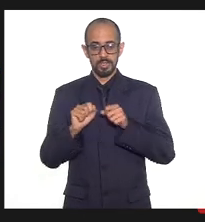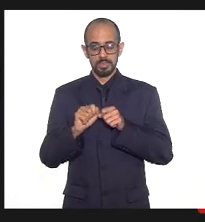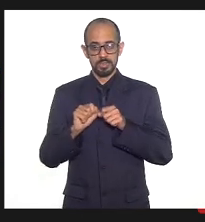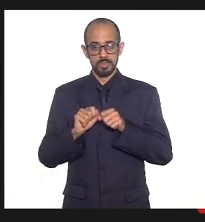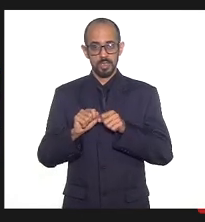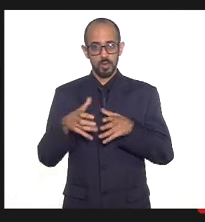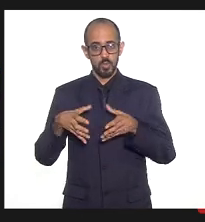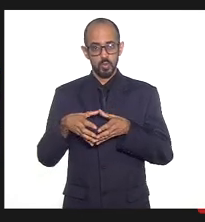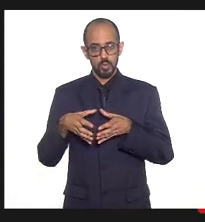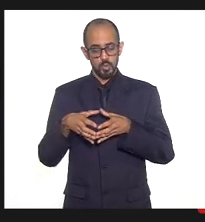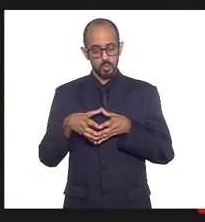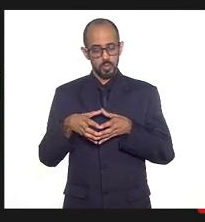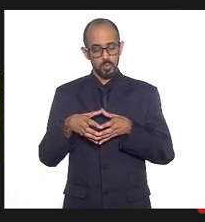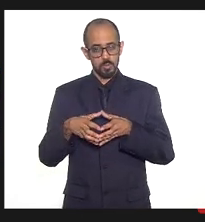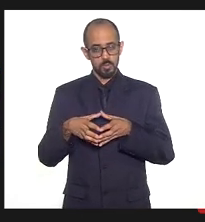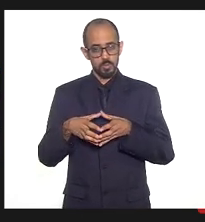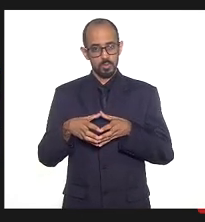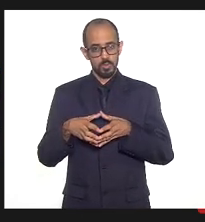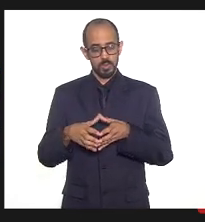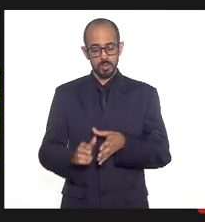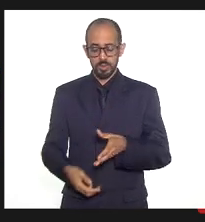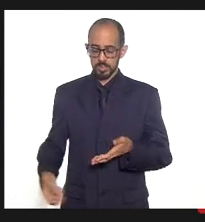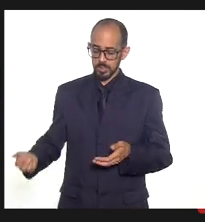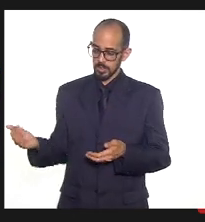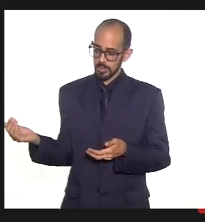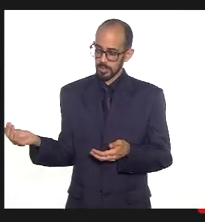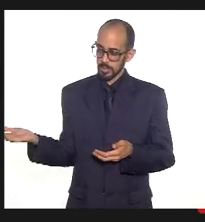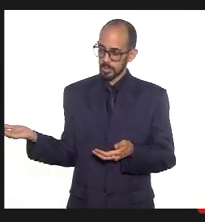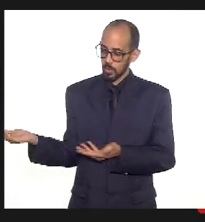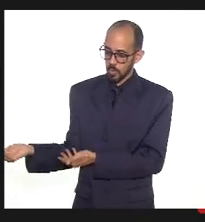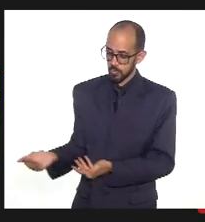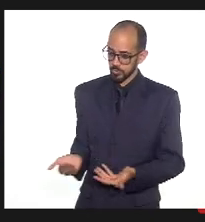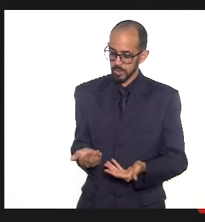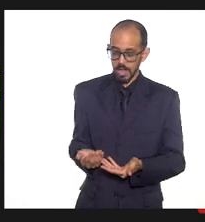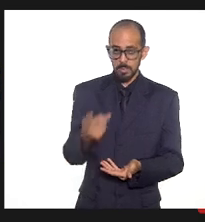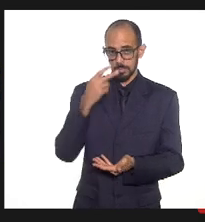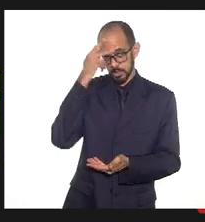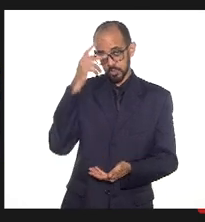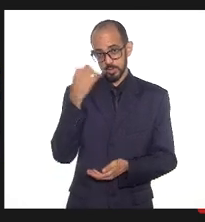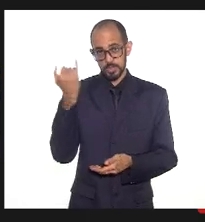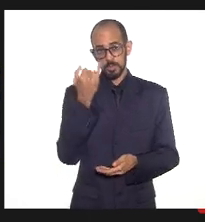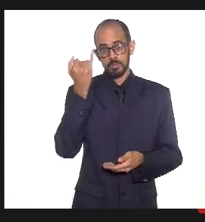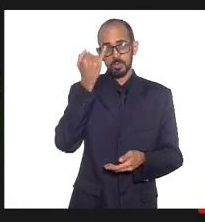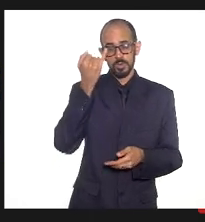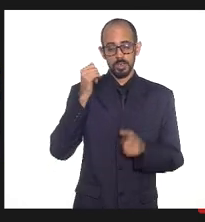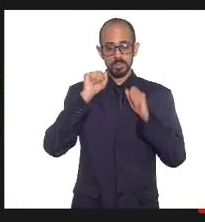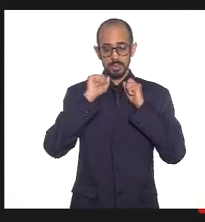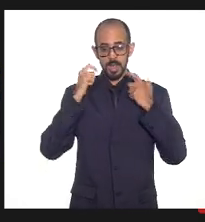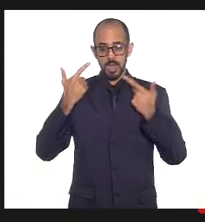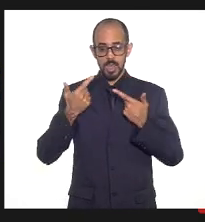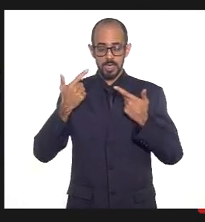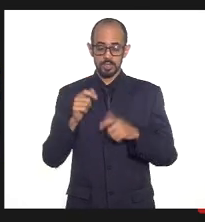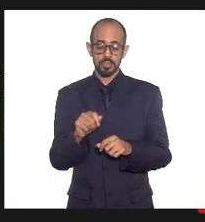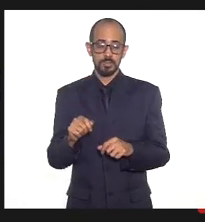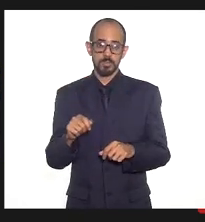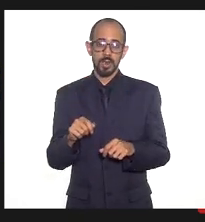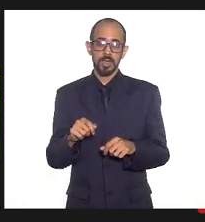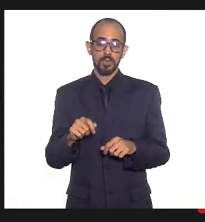e trazer pessoas de peso, lideranças da LERJ, para que a